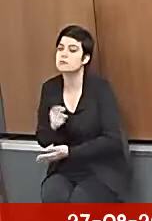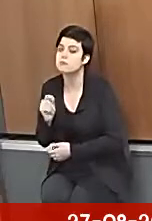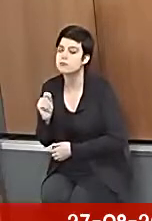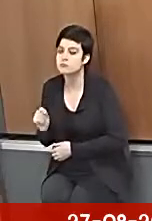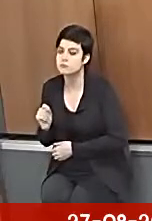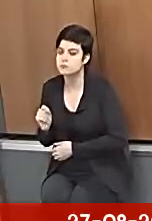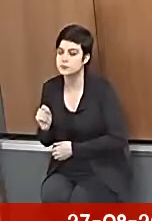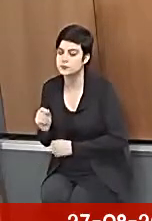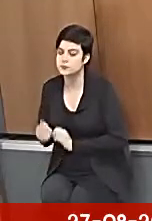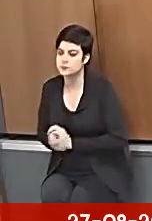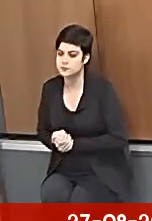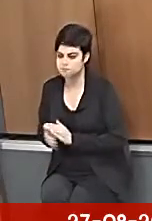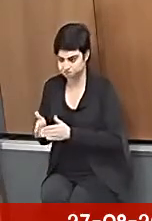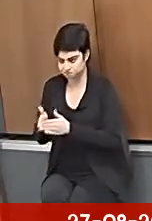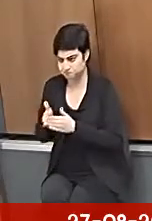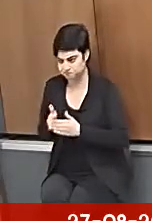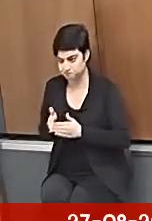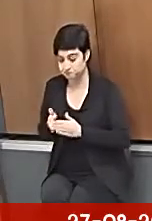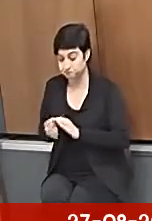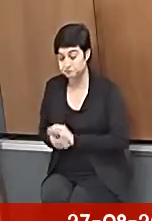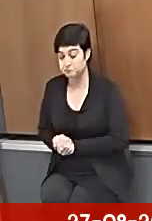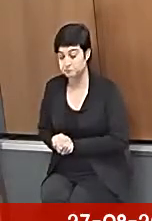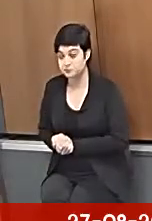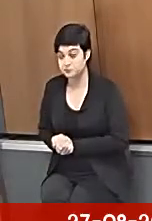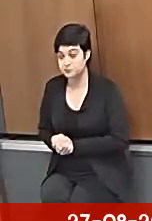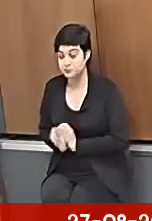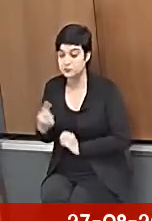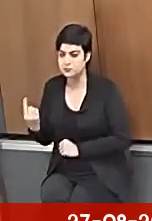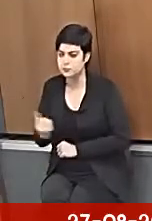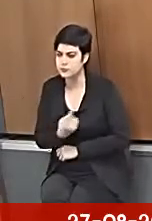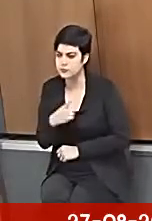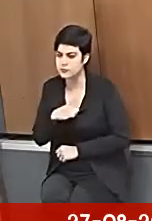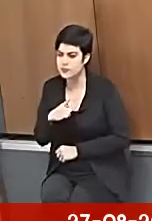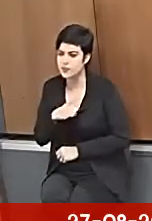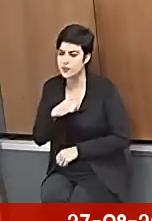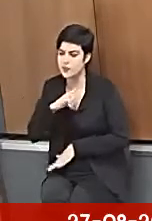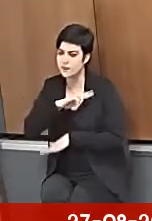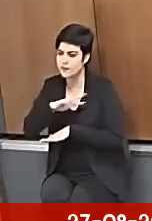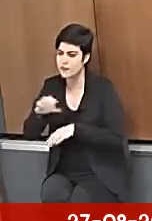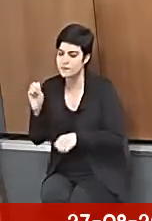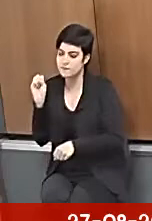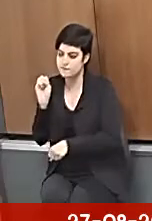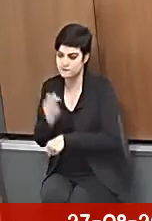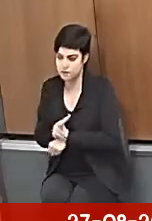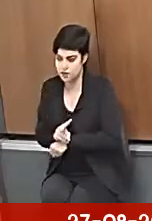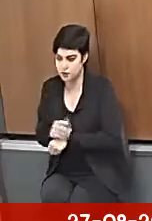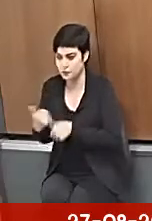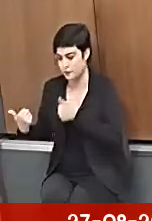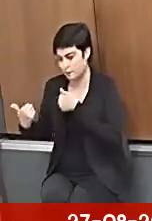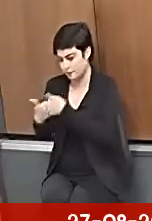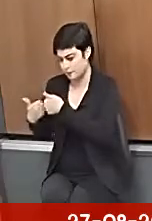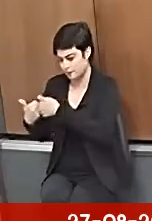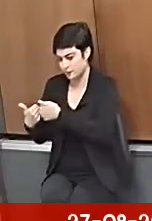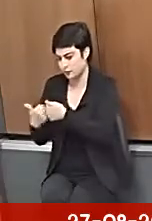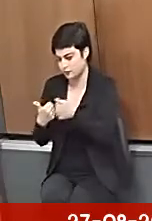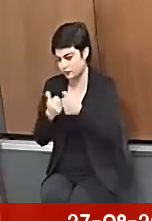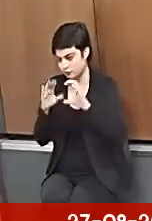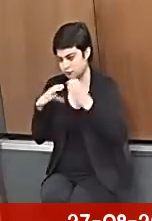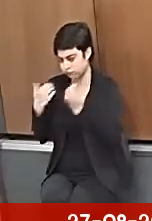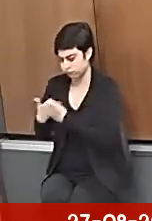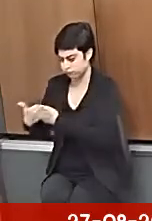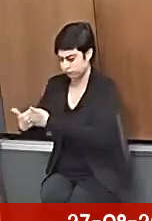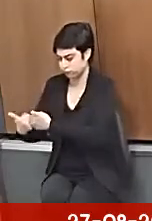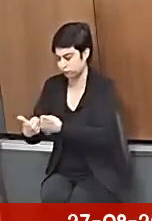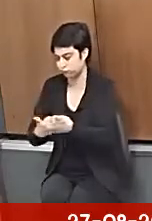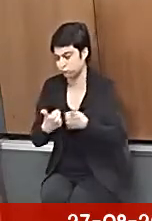com licença o que acontece é o seguinte nós temos várias vagas de cadeirante entorno do mineirão a polícia militar